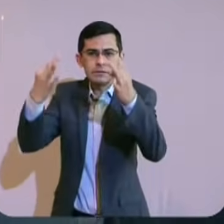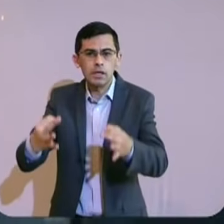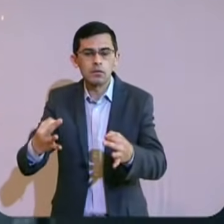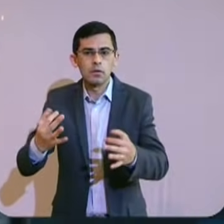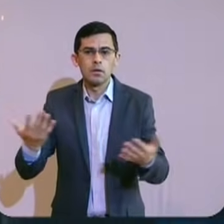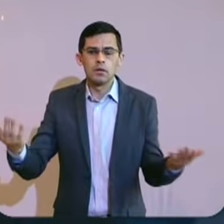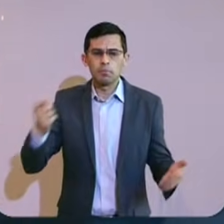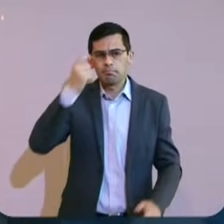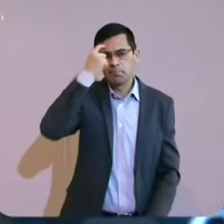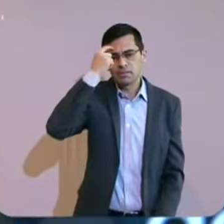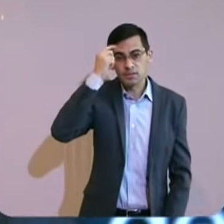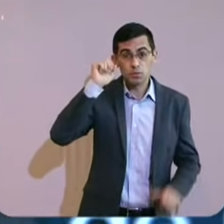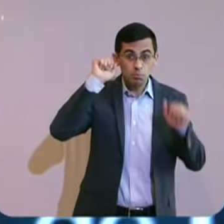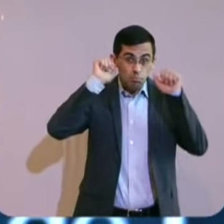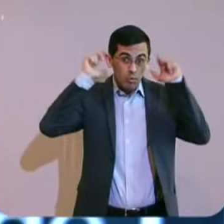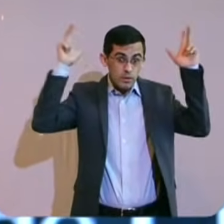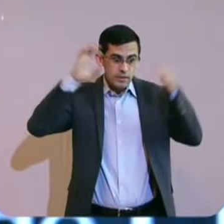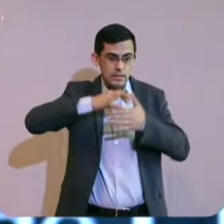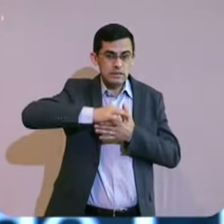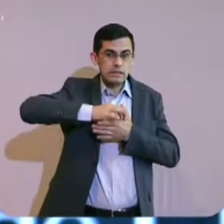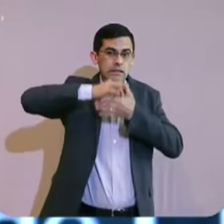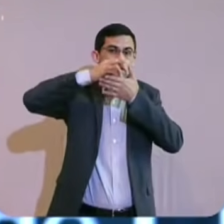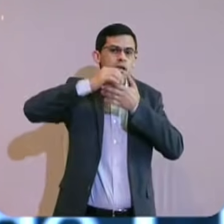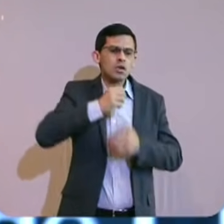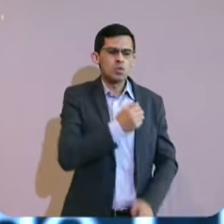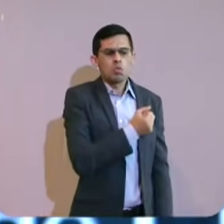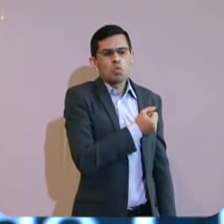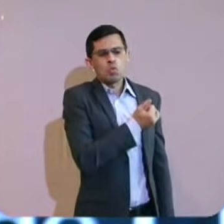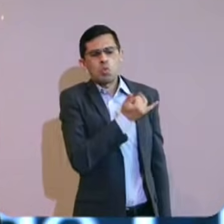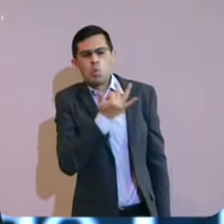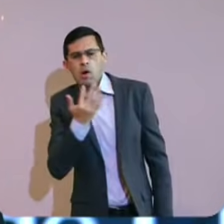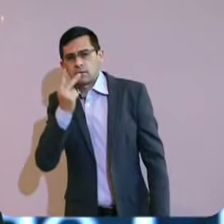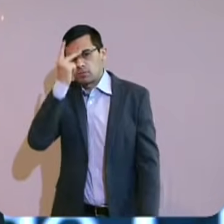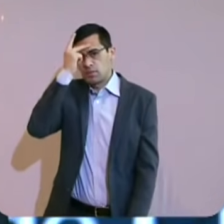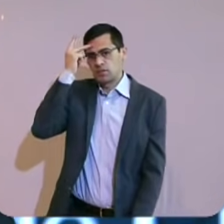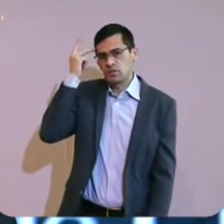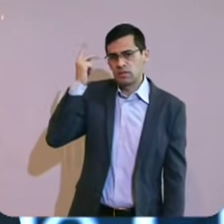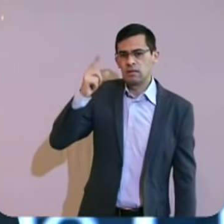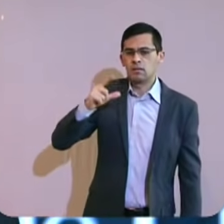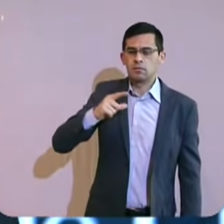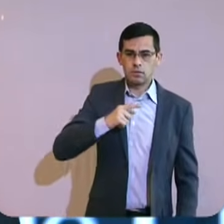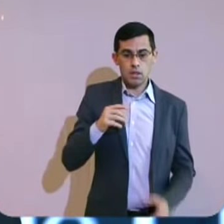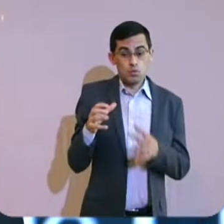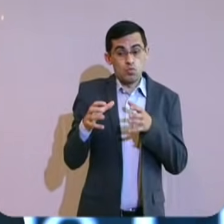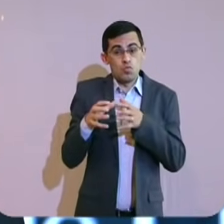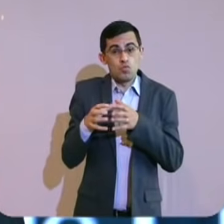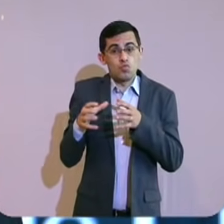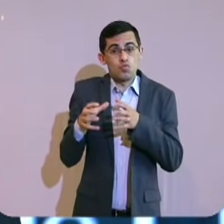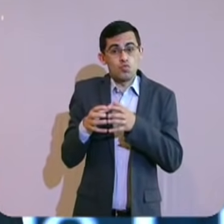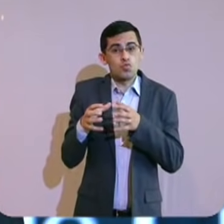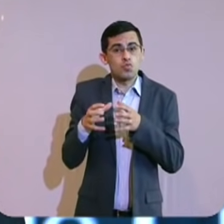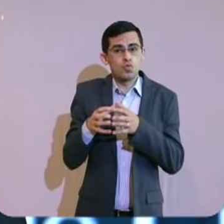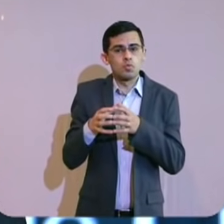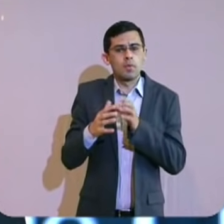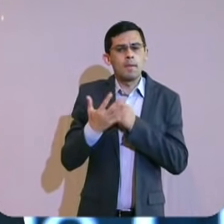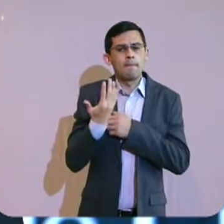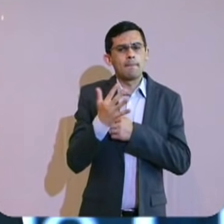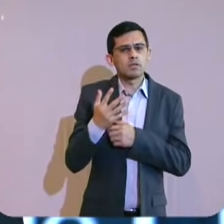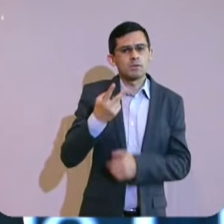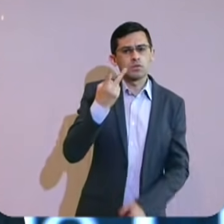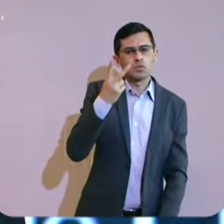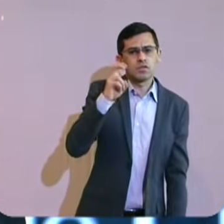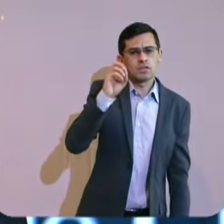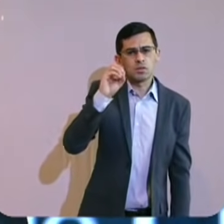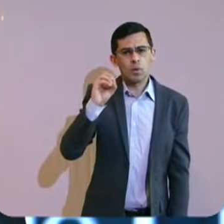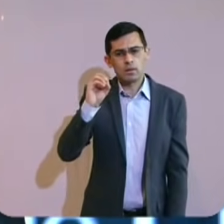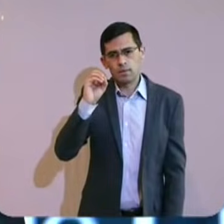ele como líder, quantas pessoas, porque a gente sabe que tinha uma equipe de príncipes lá de 250 que